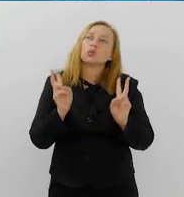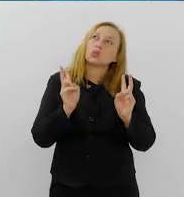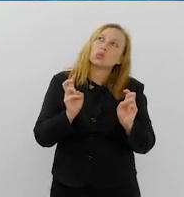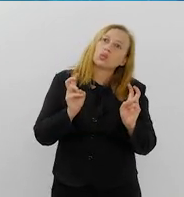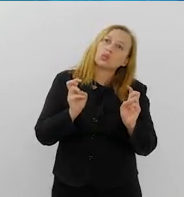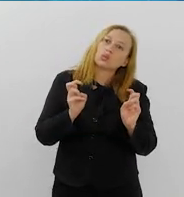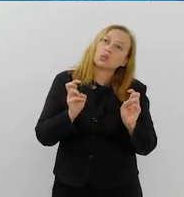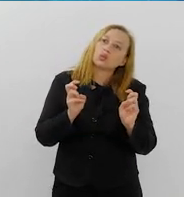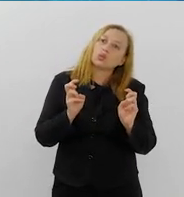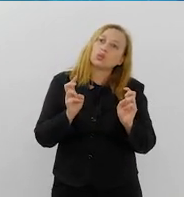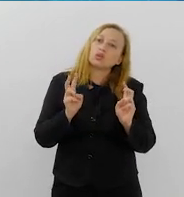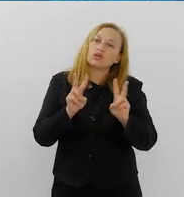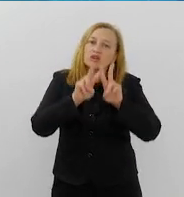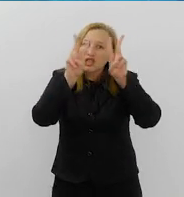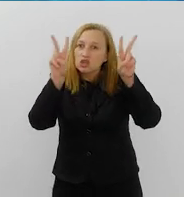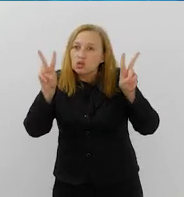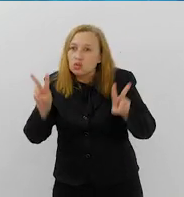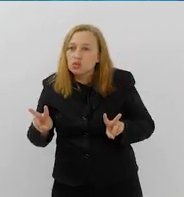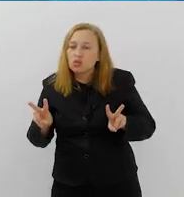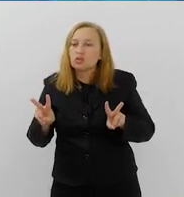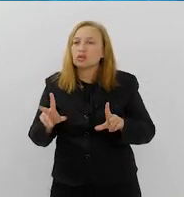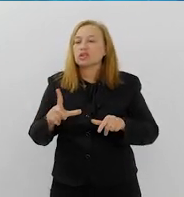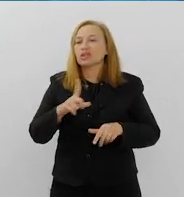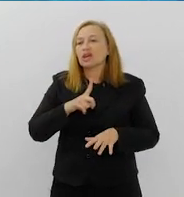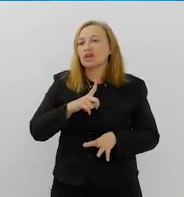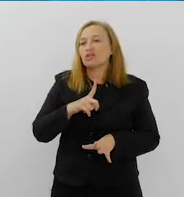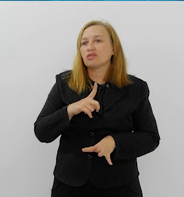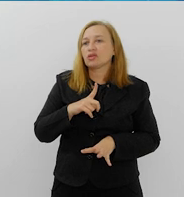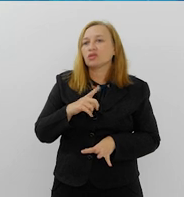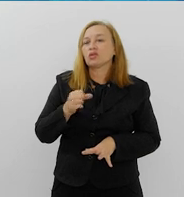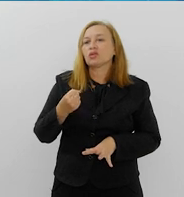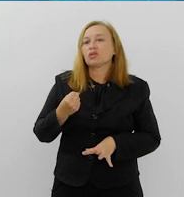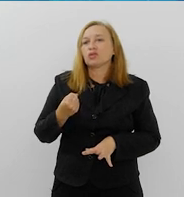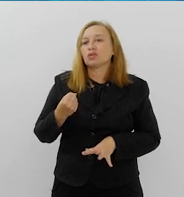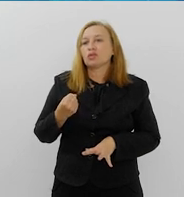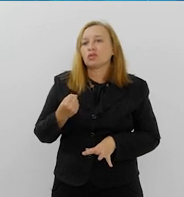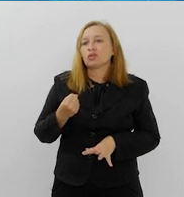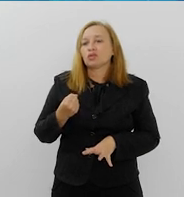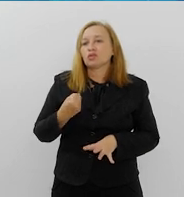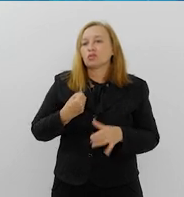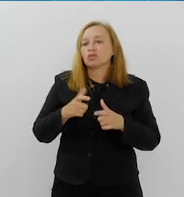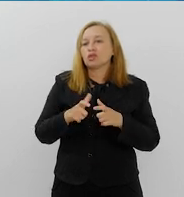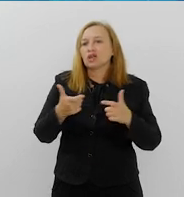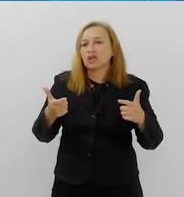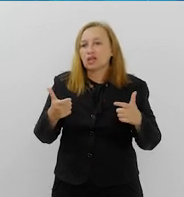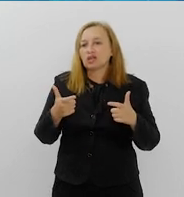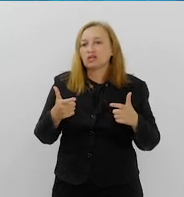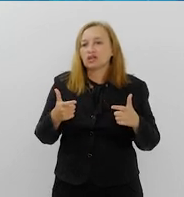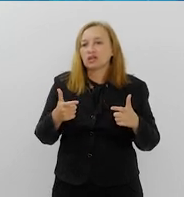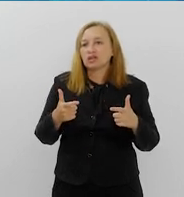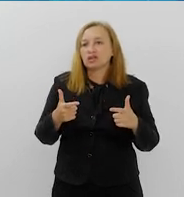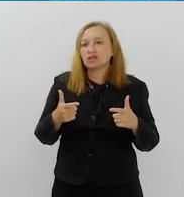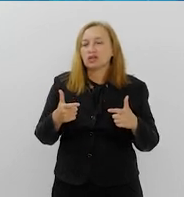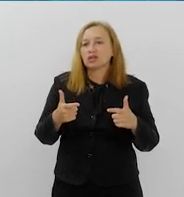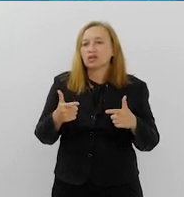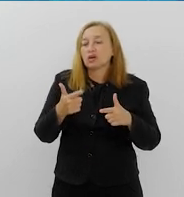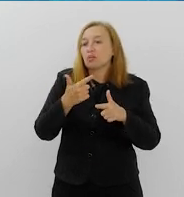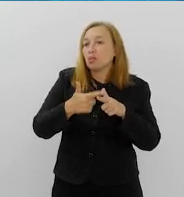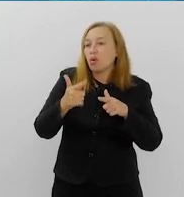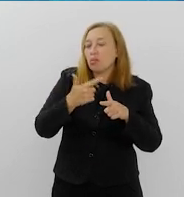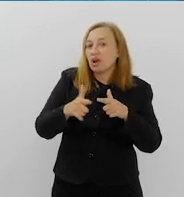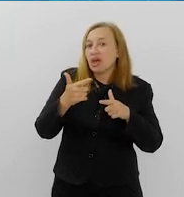A questão visual, porque houve um aumento de questões de